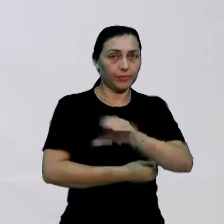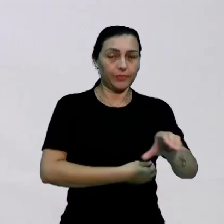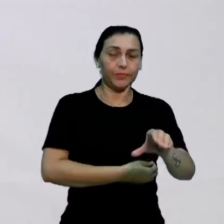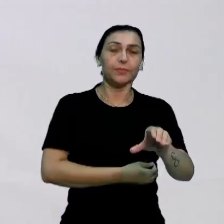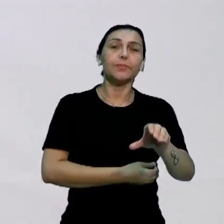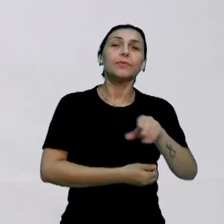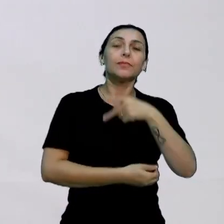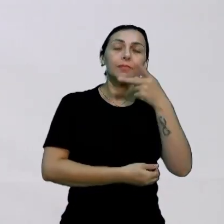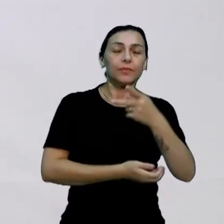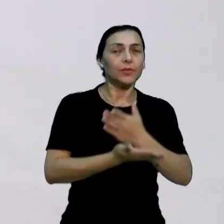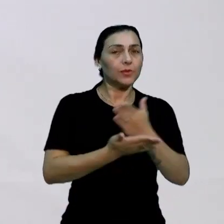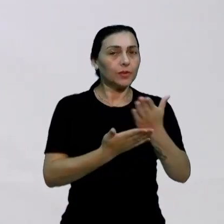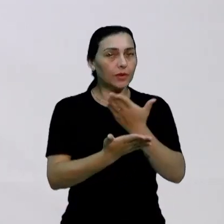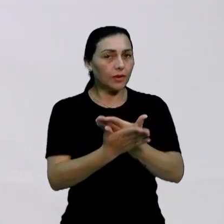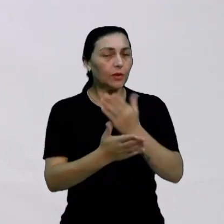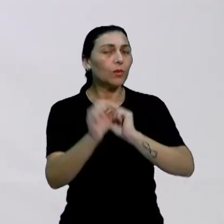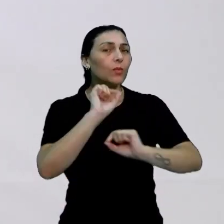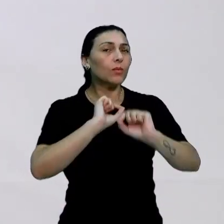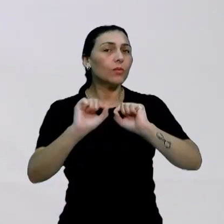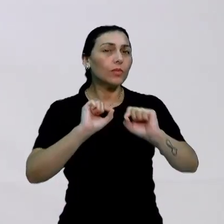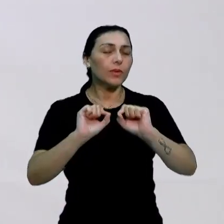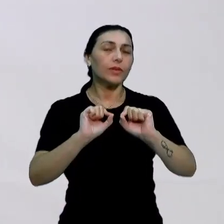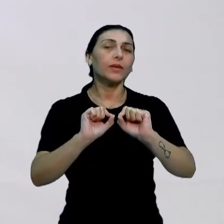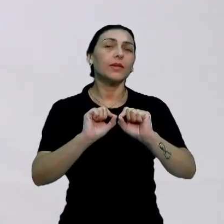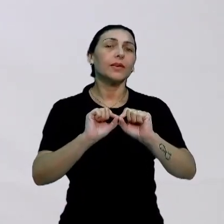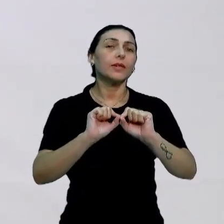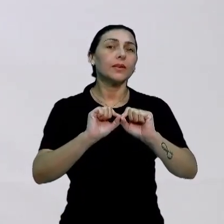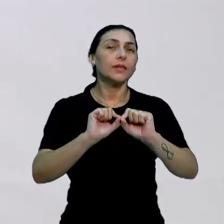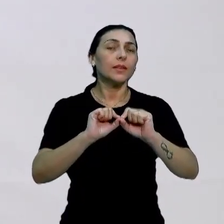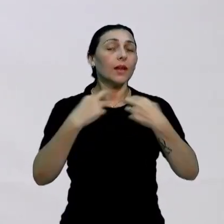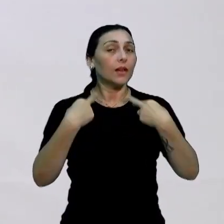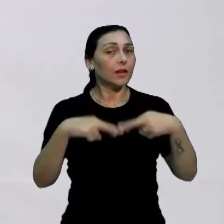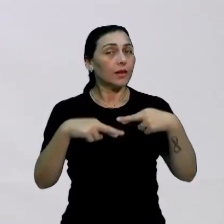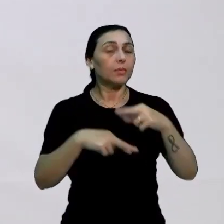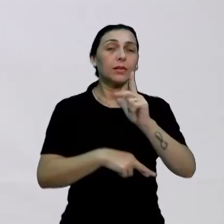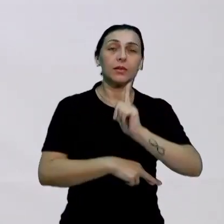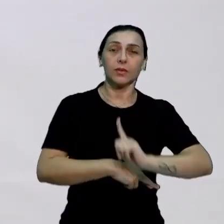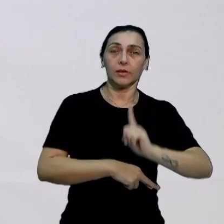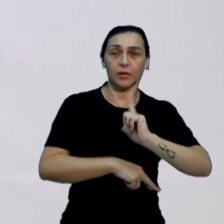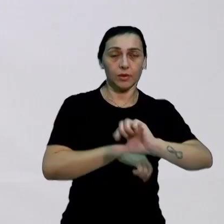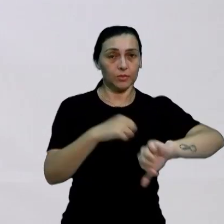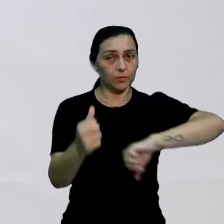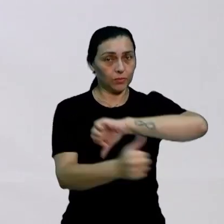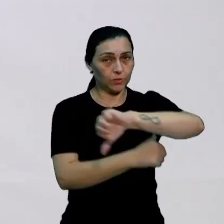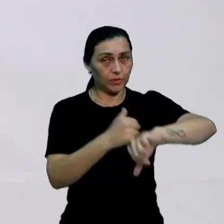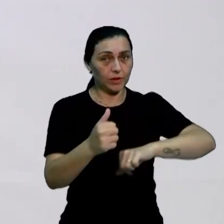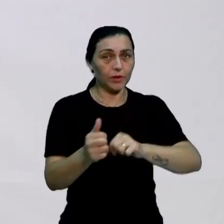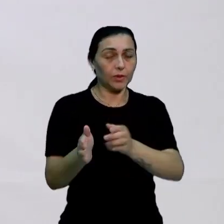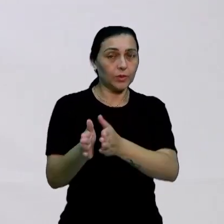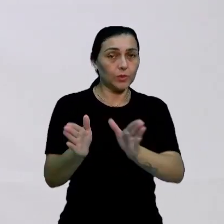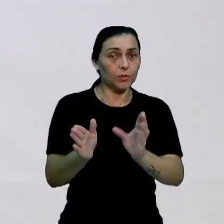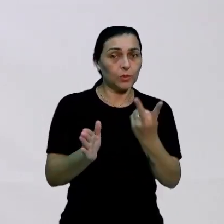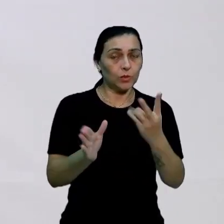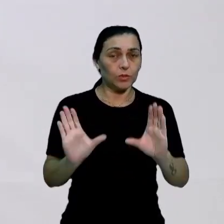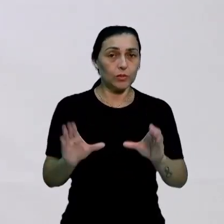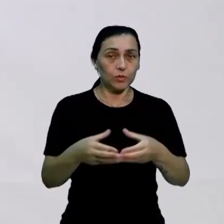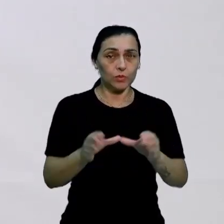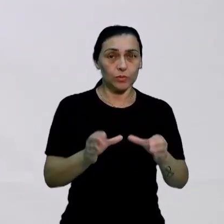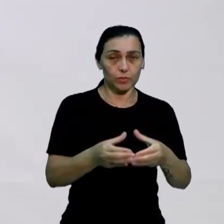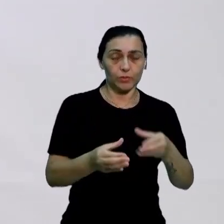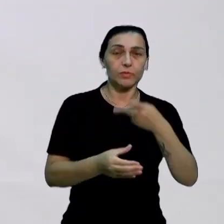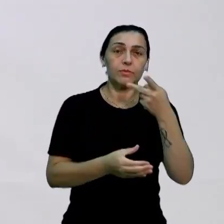veremos no decorrer da aula que essa manifestação literária, ela está dividida entre dois grupos, que nós vamos